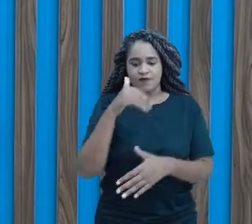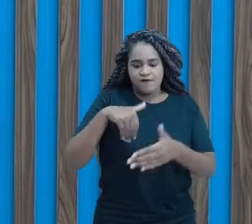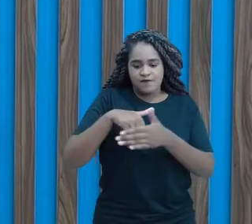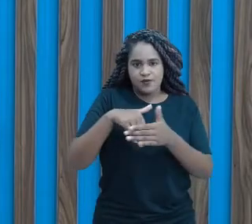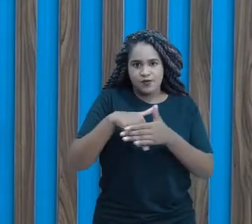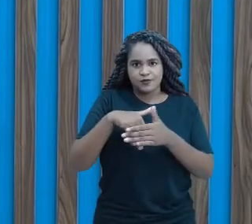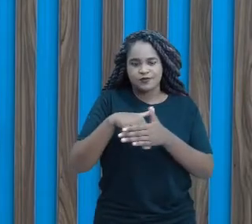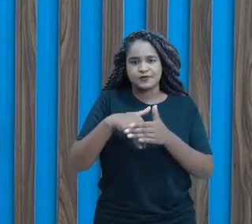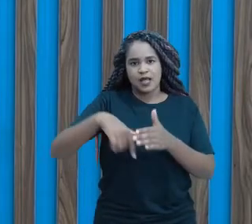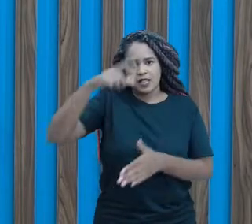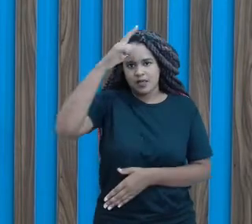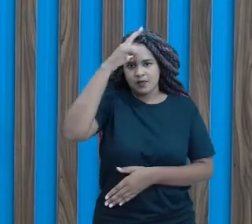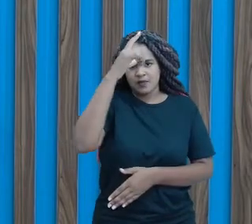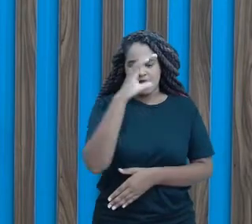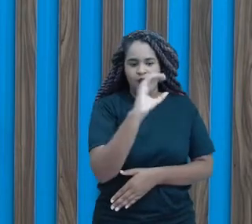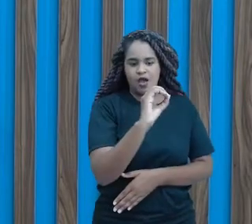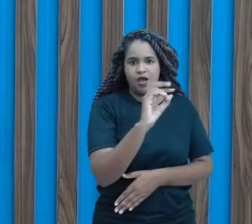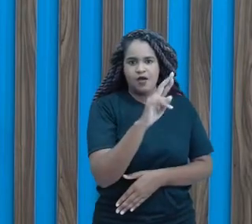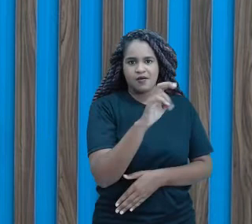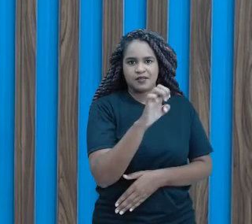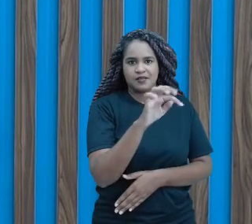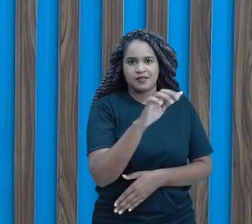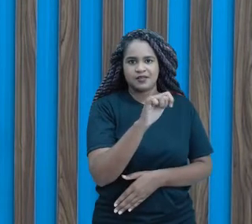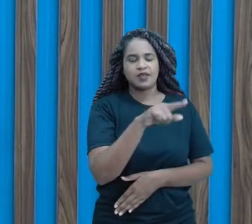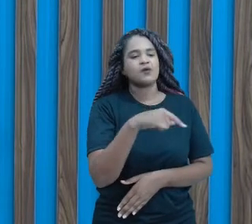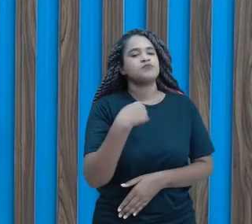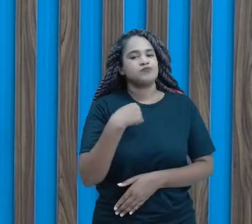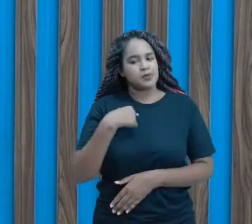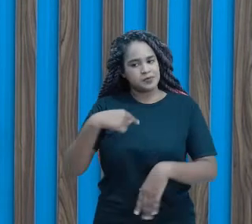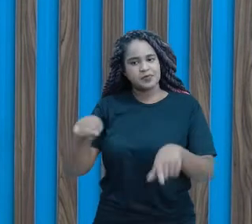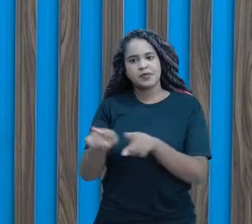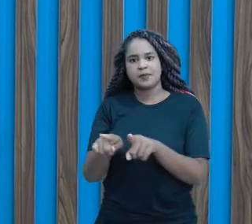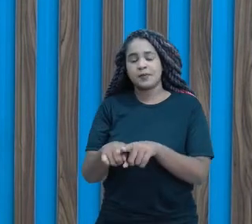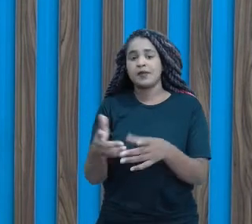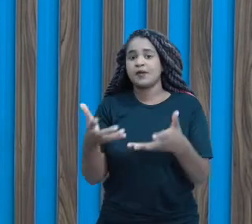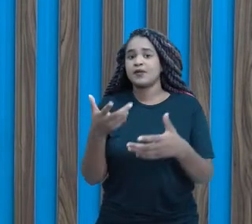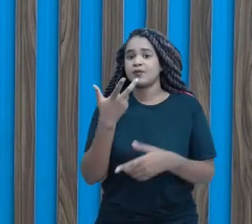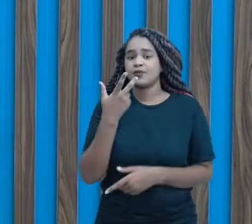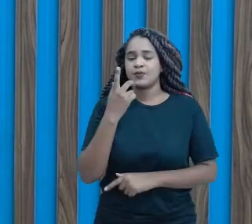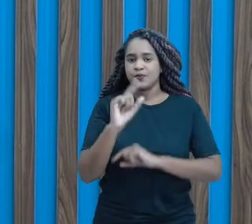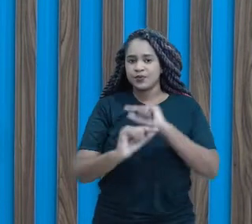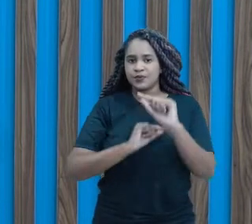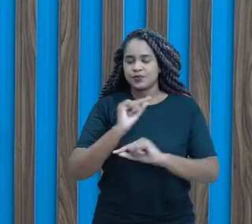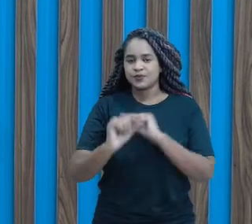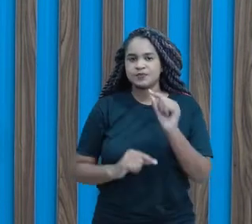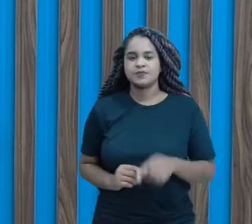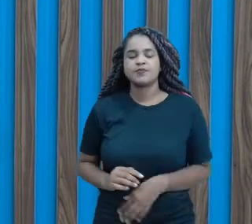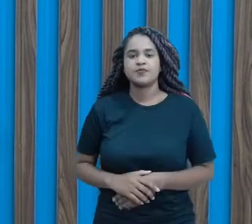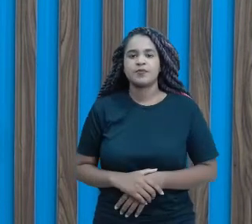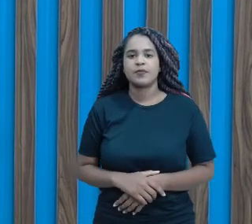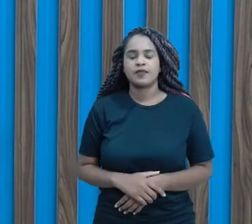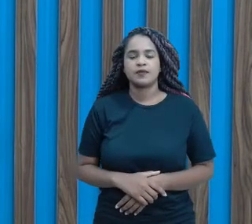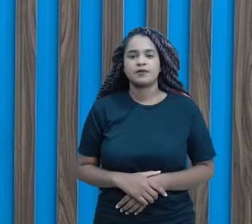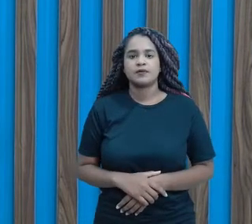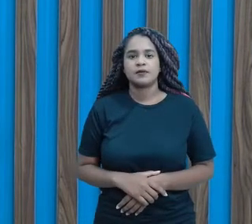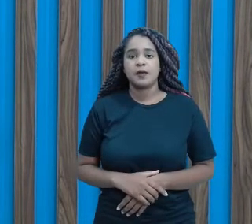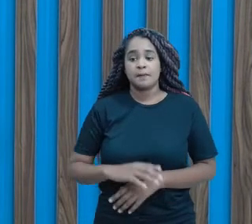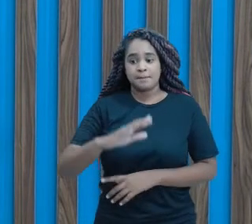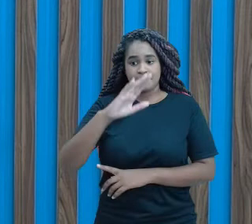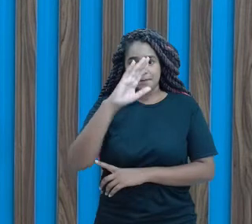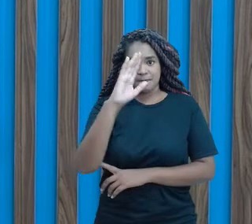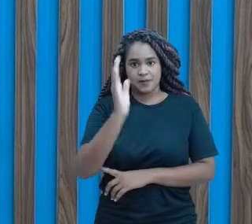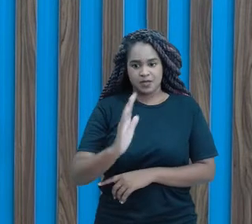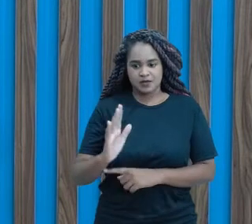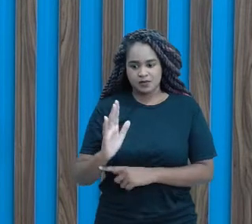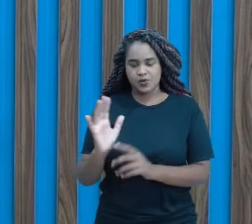Inclusive, que fique o registro aqui, que o mais próximo, né, que o Brasil ele esteve, professor, do que a